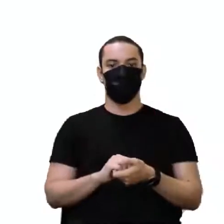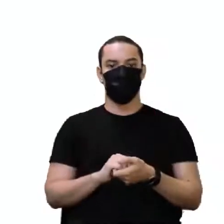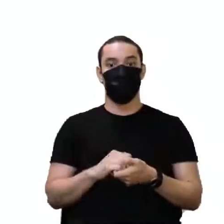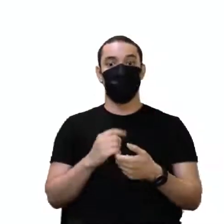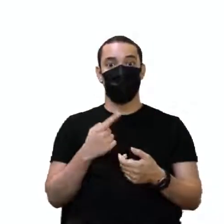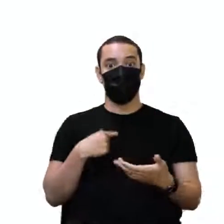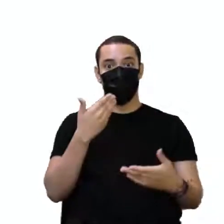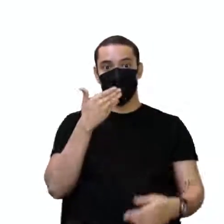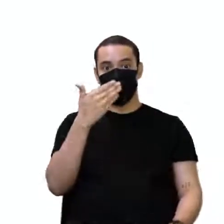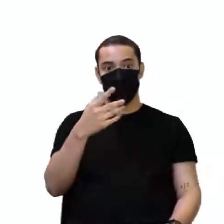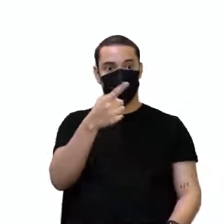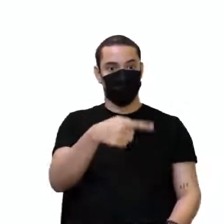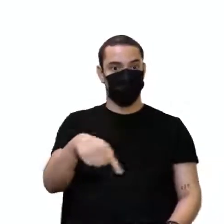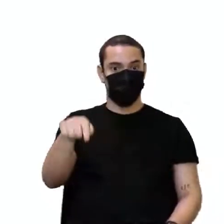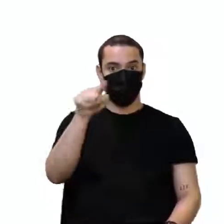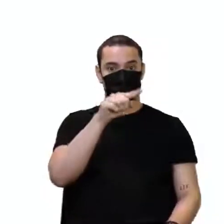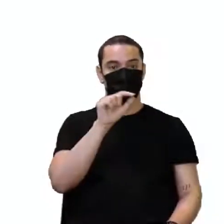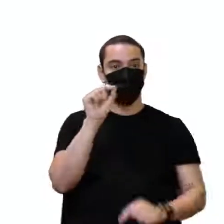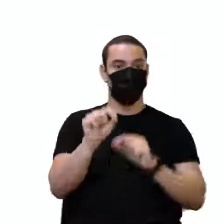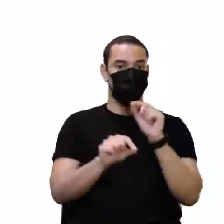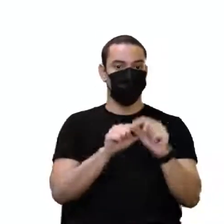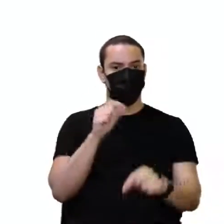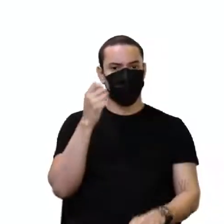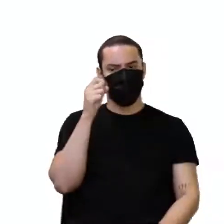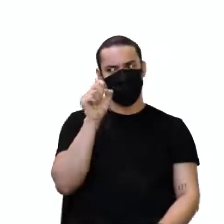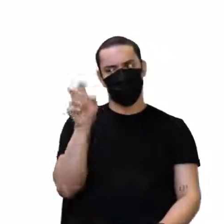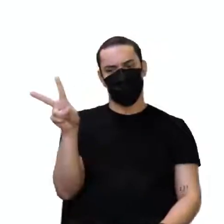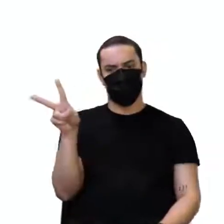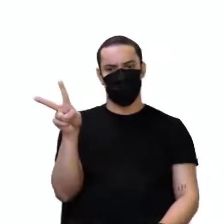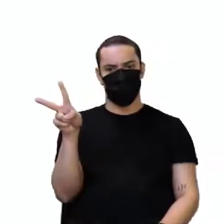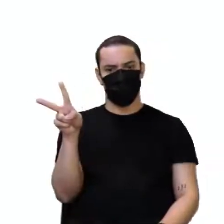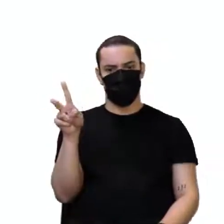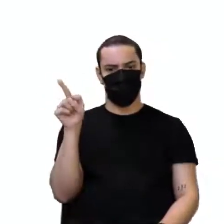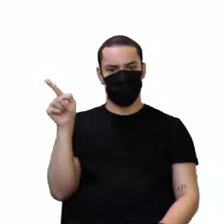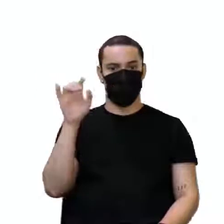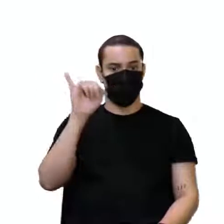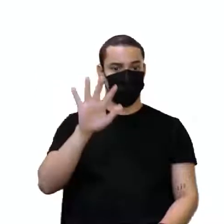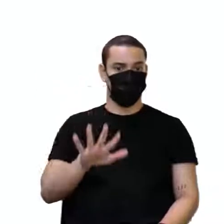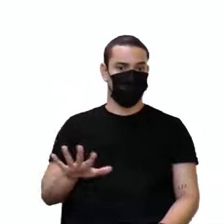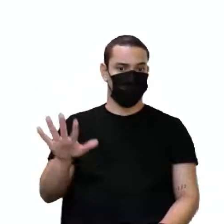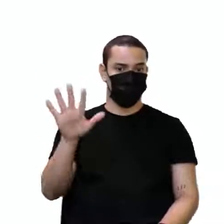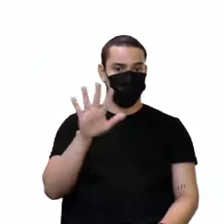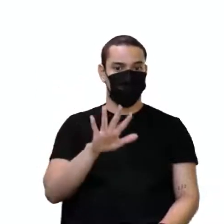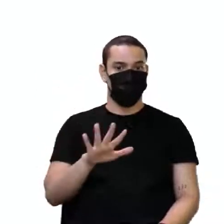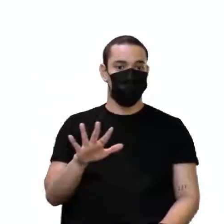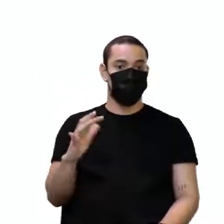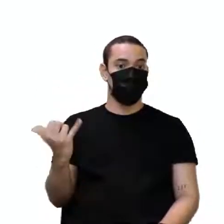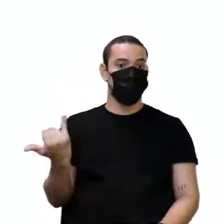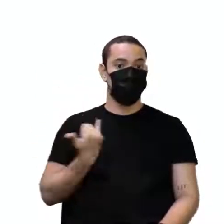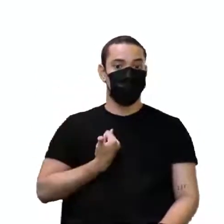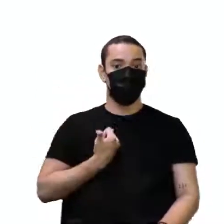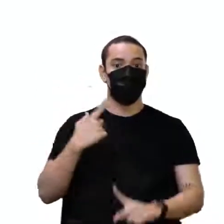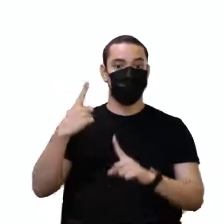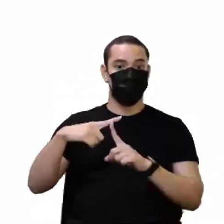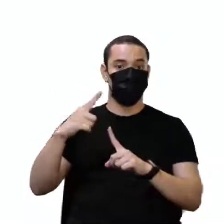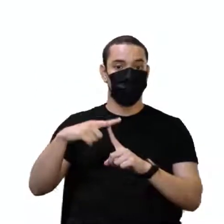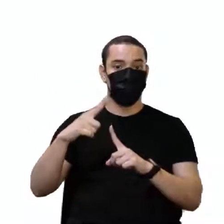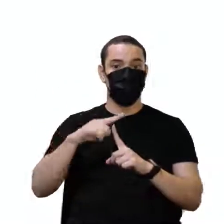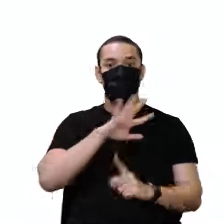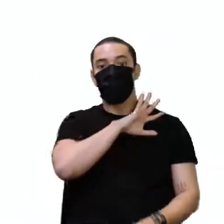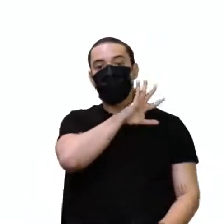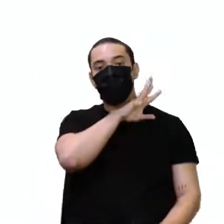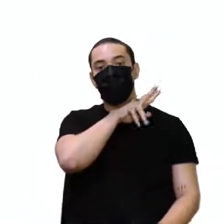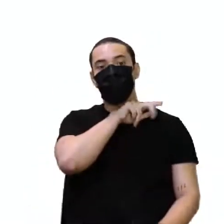Aí eu peço para você dar uma bisolhada, né, nesta imagem e me dizer que tipo de bicho que você está vendo